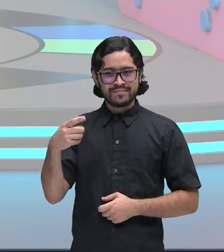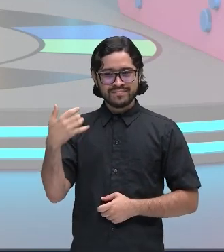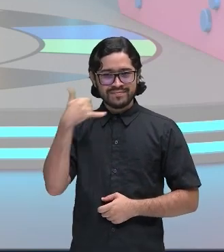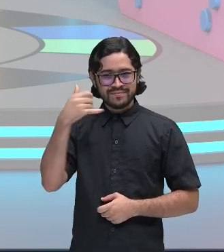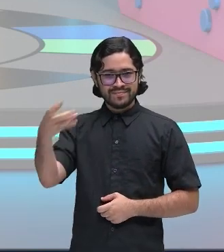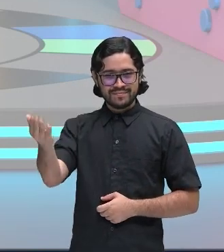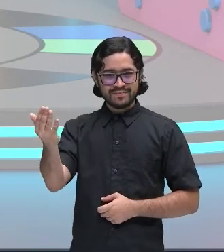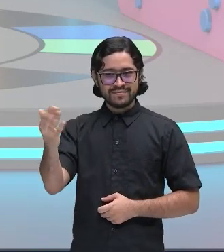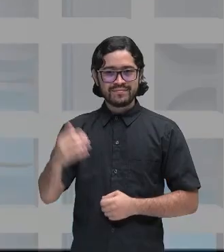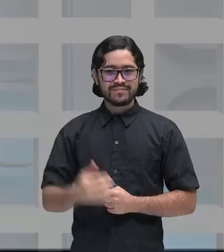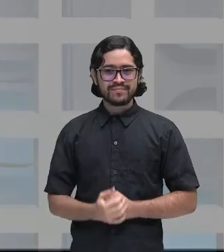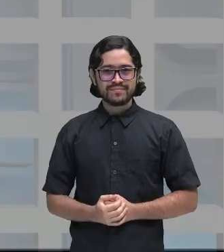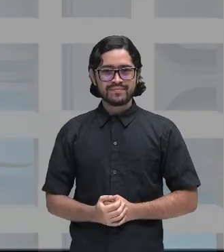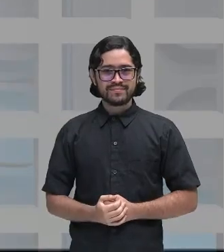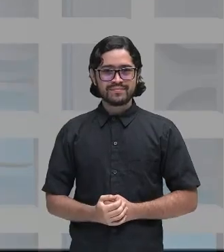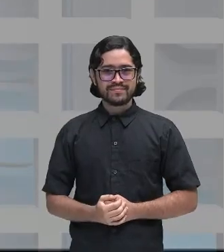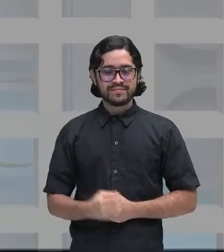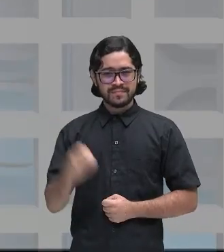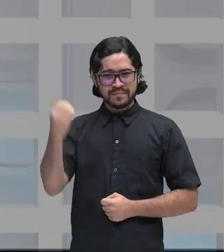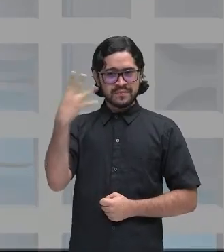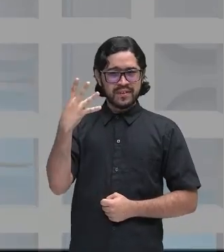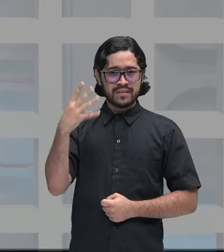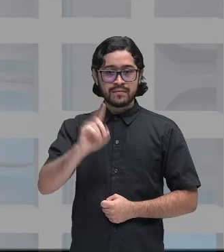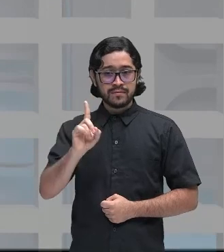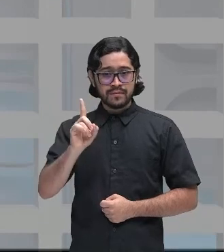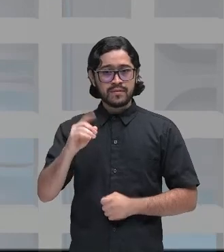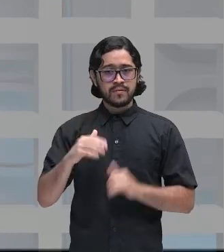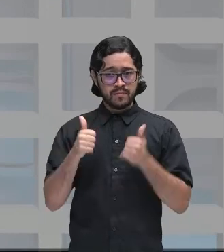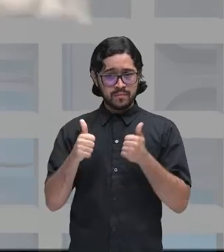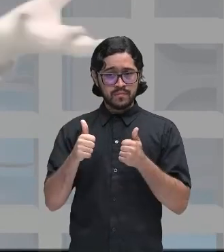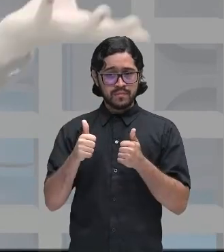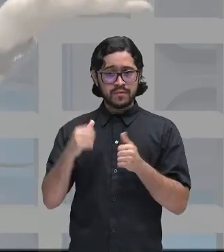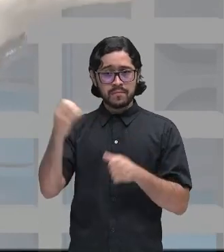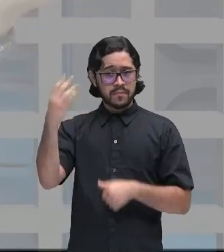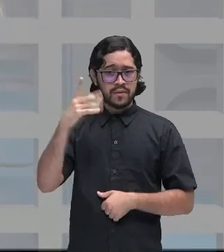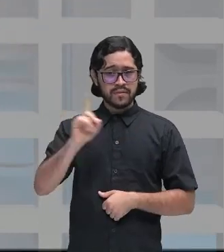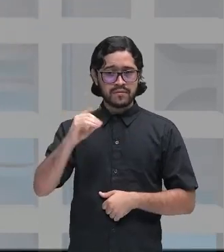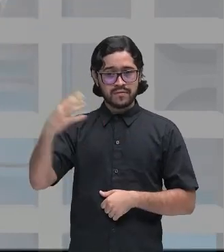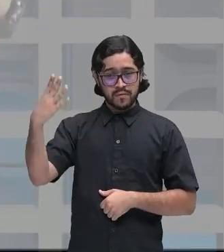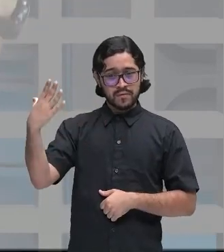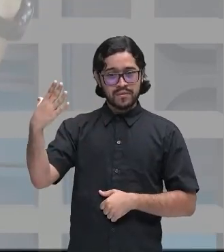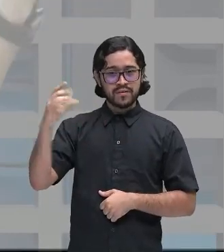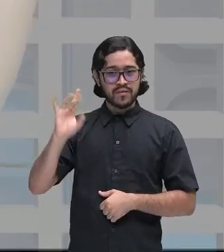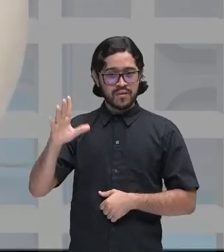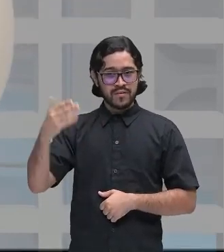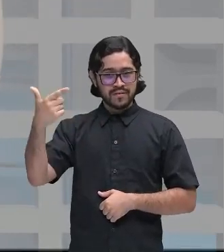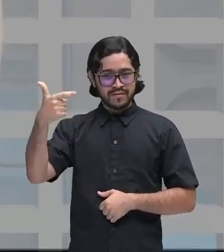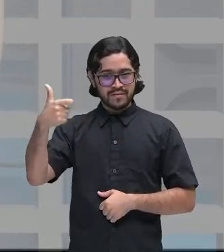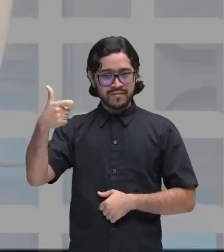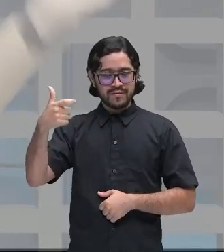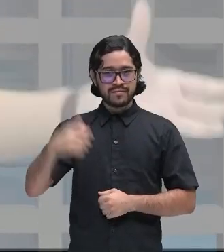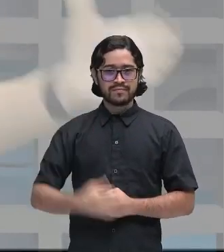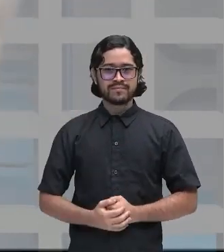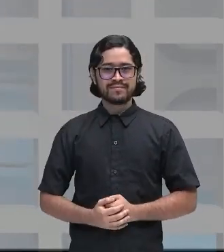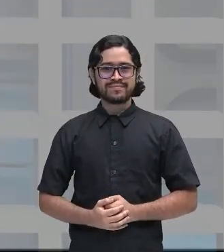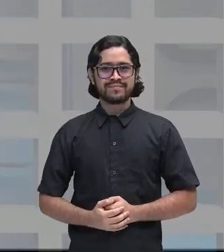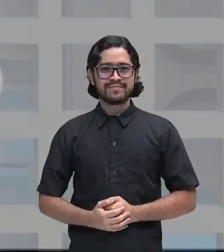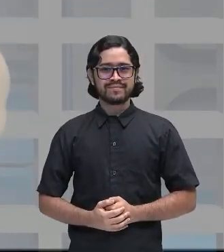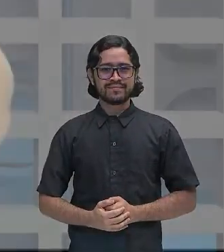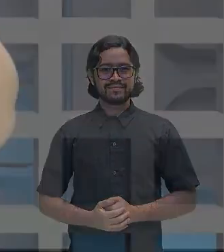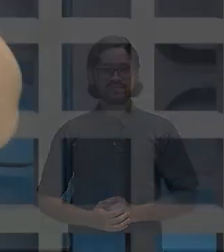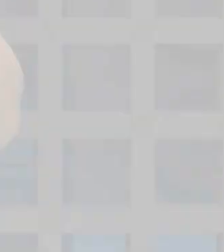já colocou, tira o flash. Tira o flash, pelo amor de Deus, não dá errado, não vai dar certo, ok? 1, 2, 3 e...